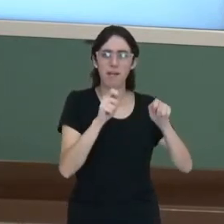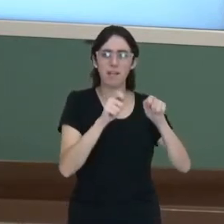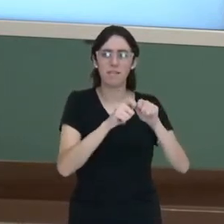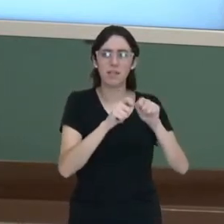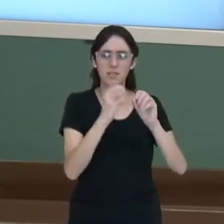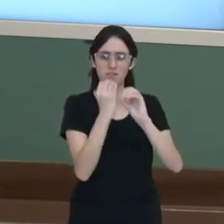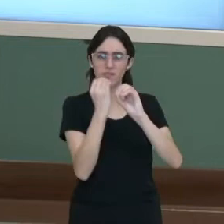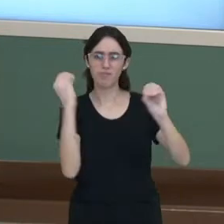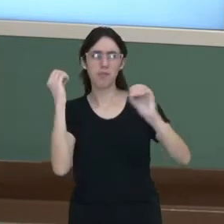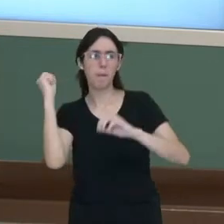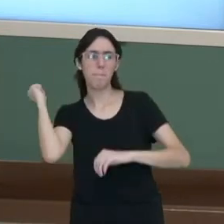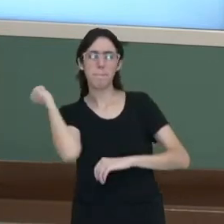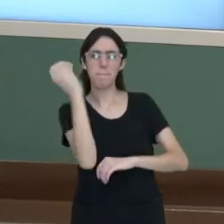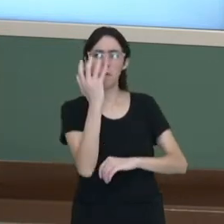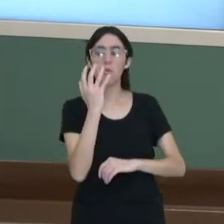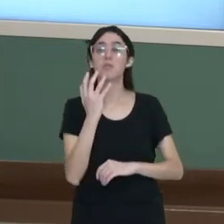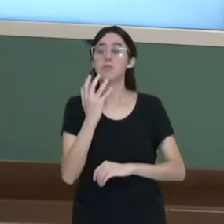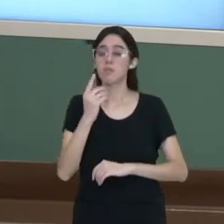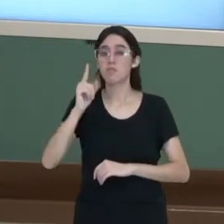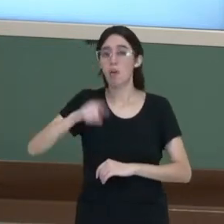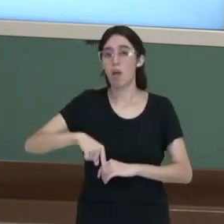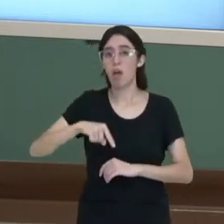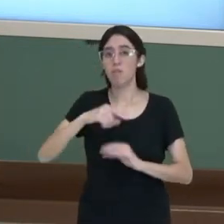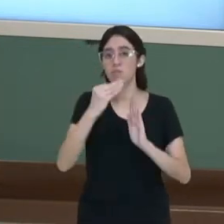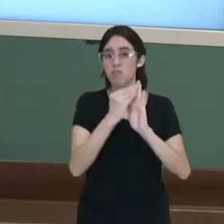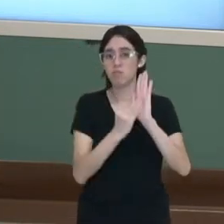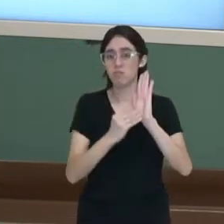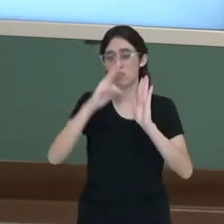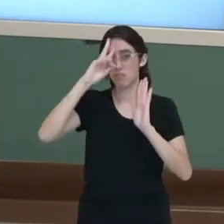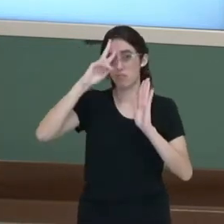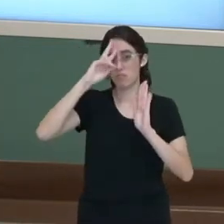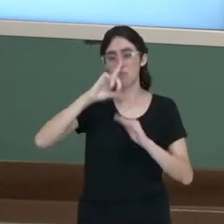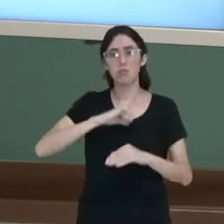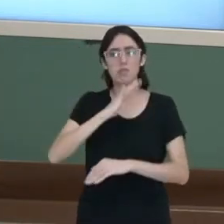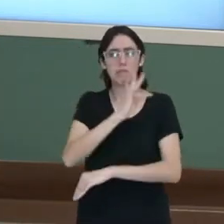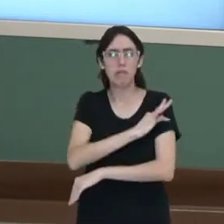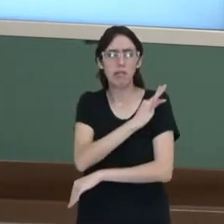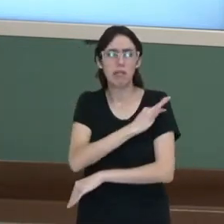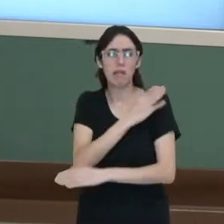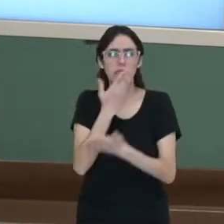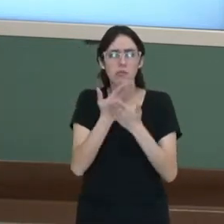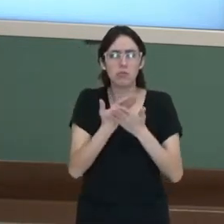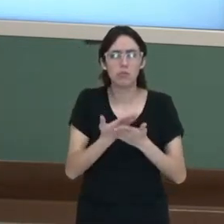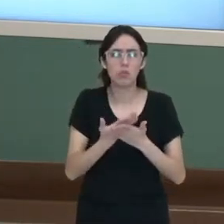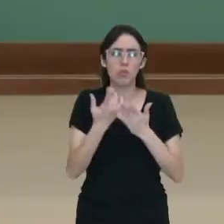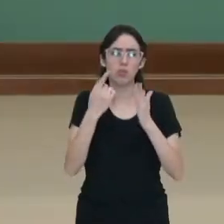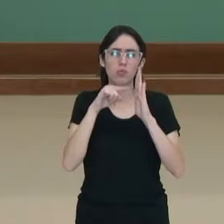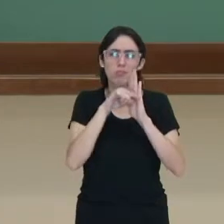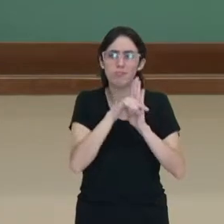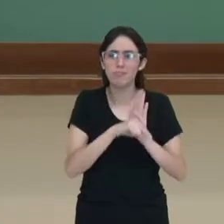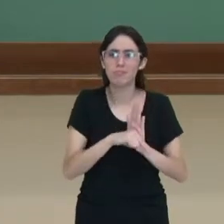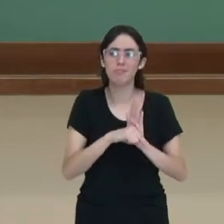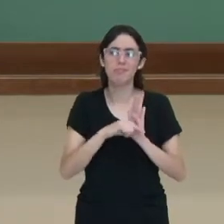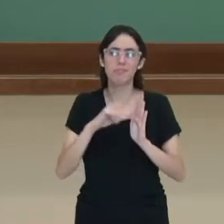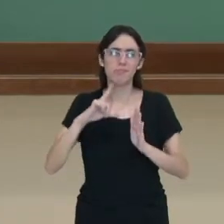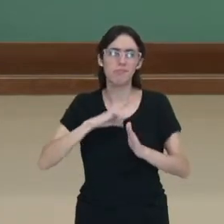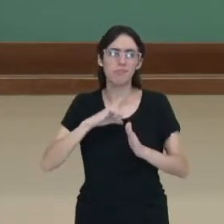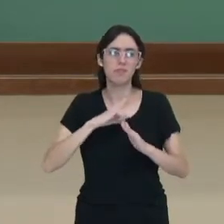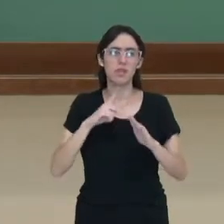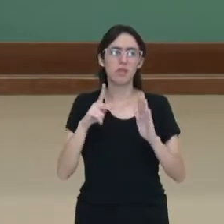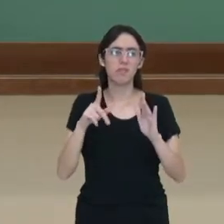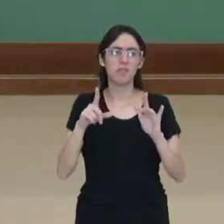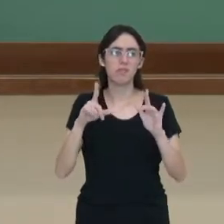que serve como uma fonte histórica através de técnicas de estudos de termoluminescência. Carbono